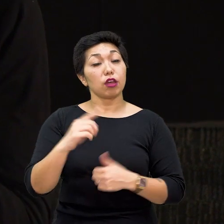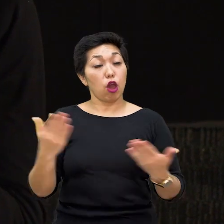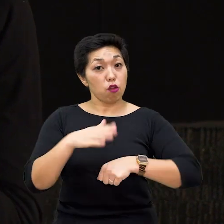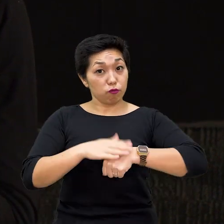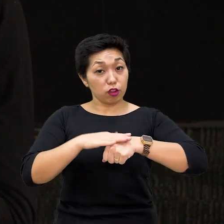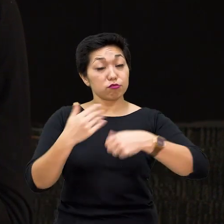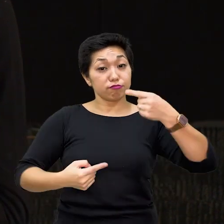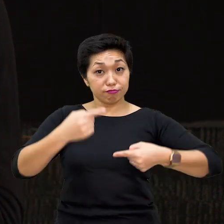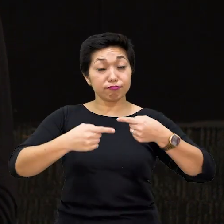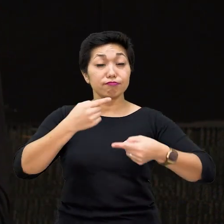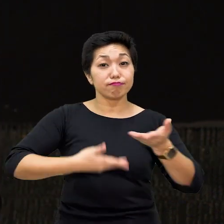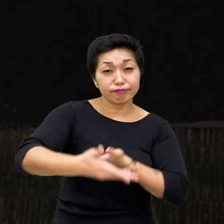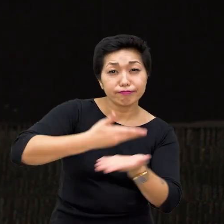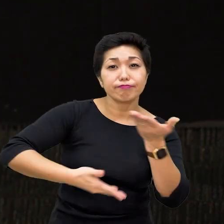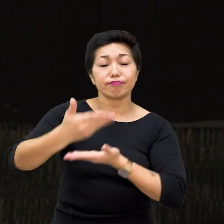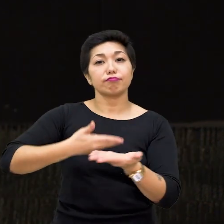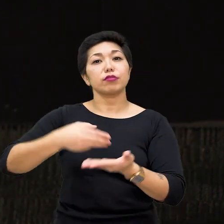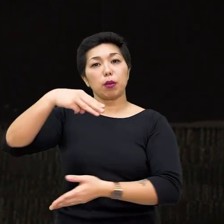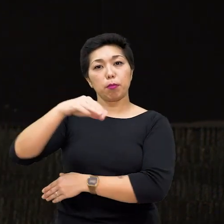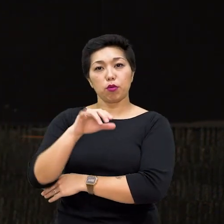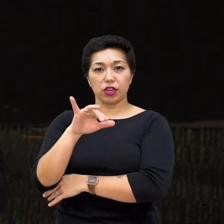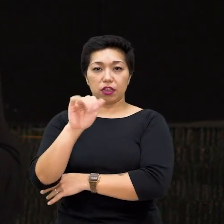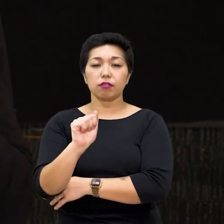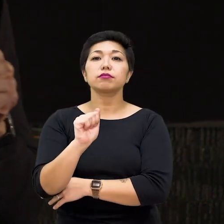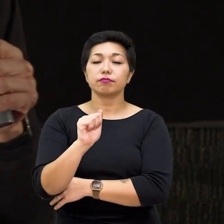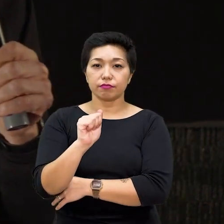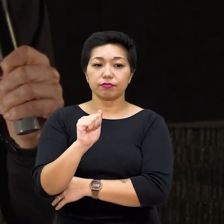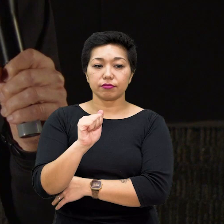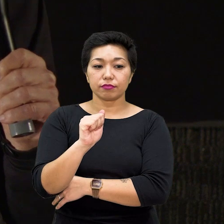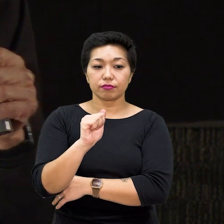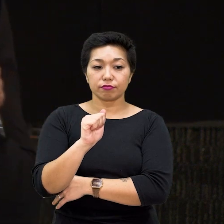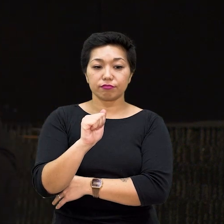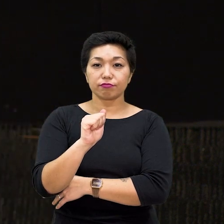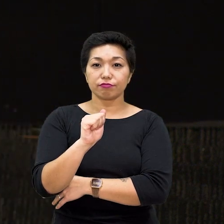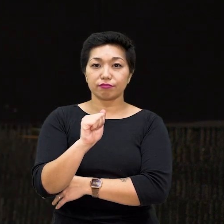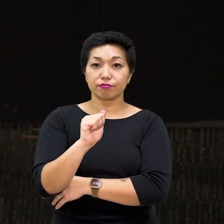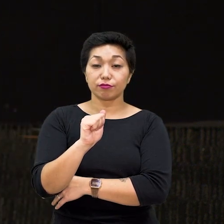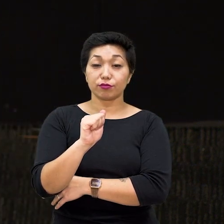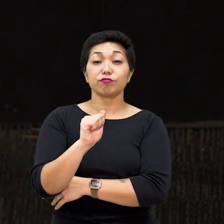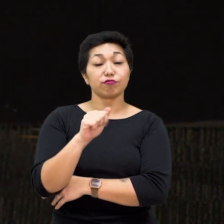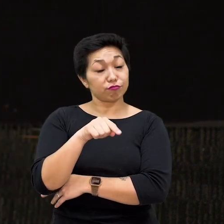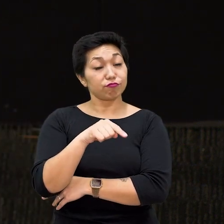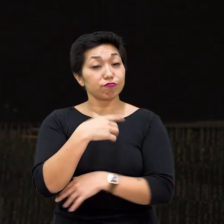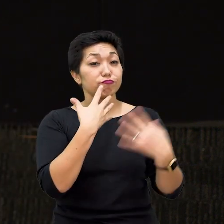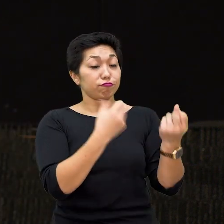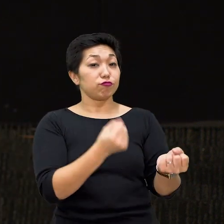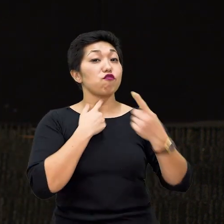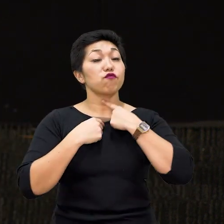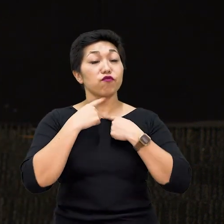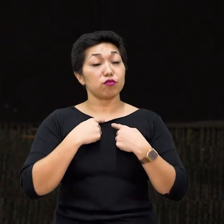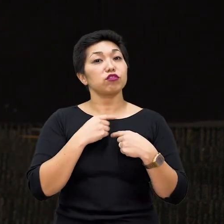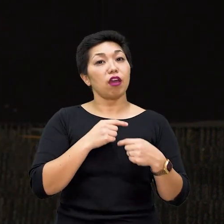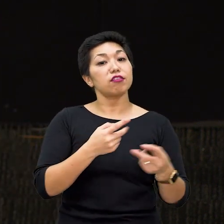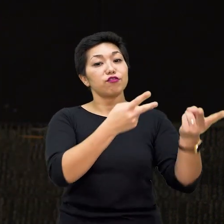diálogo. A Mônica teve a vontade de visitar o Quênia junto